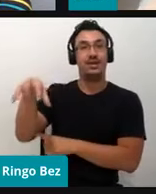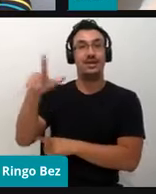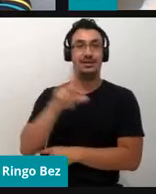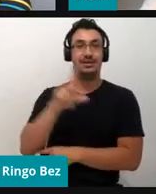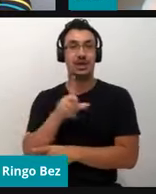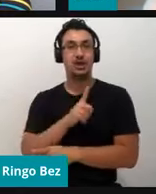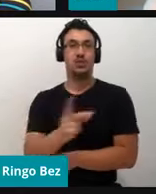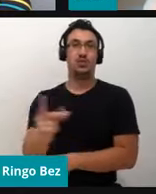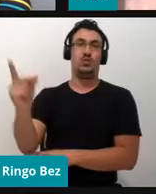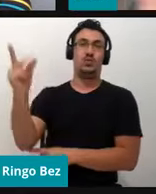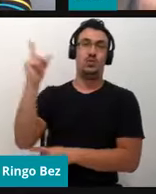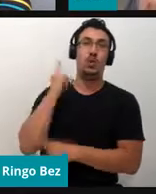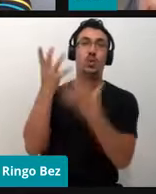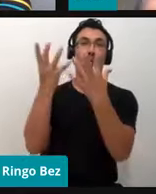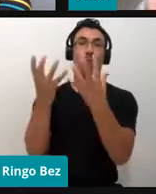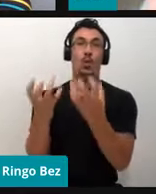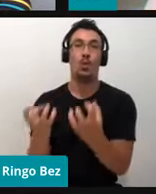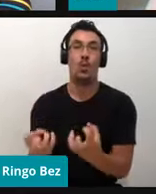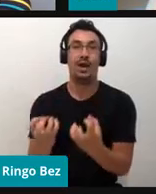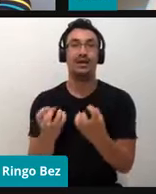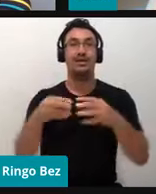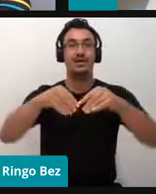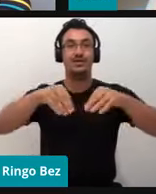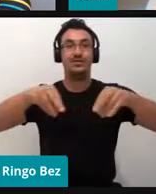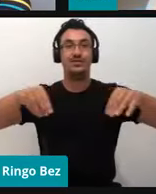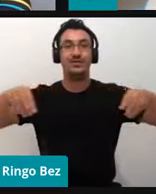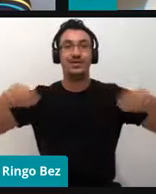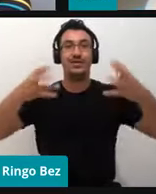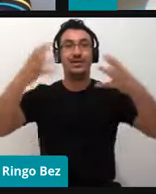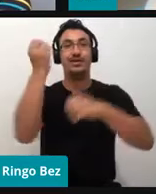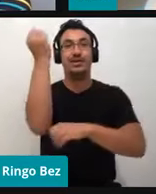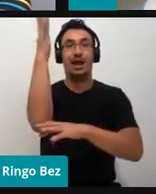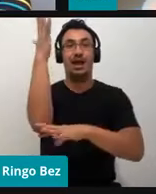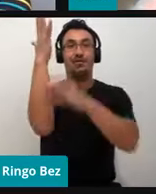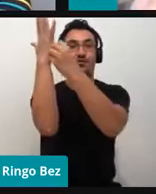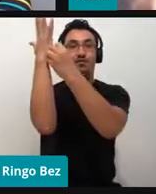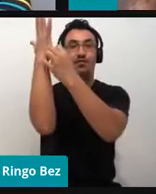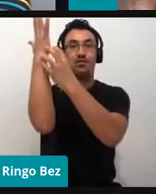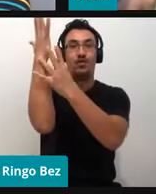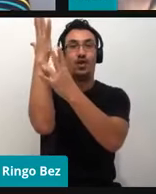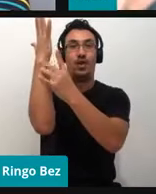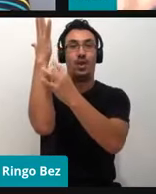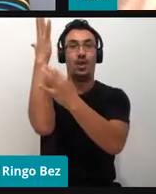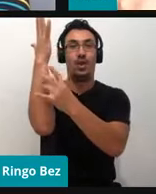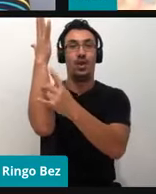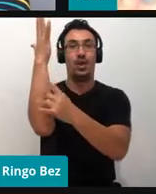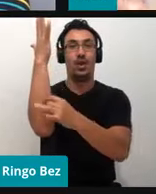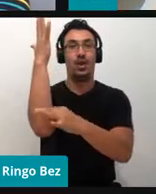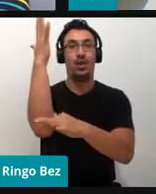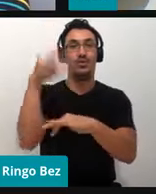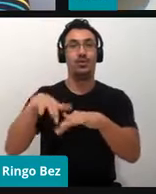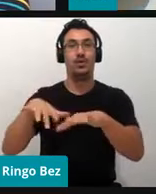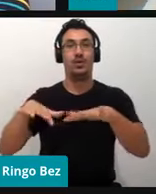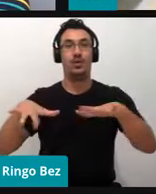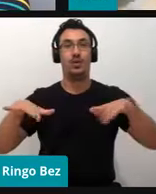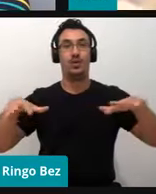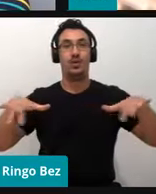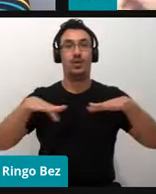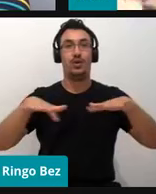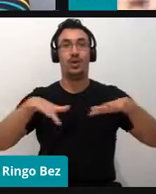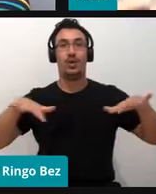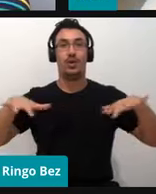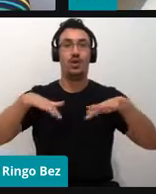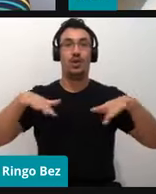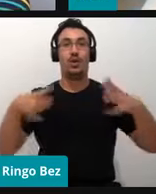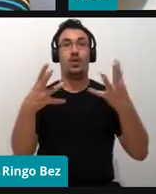para infiltrar o solo, pois ela tinha que escorrer pela copa das árvores, ela tinha que encharcar toda aquela cobertura vegetal para depois